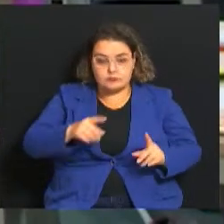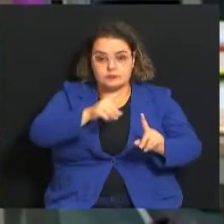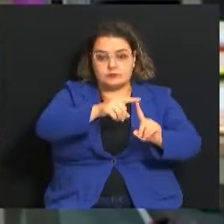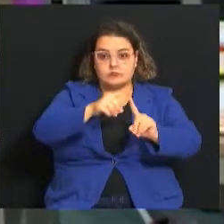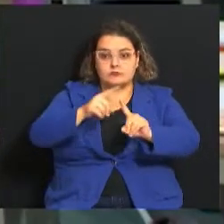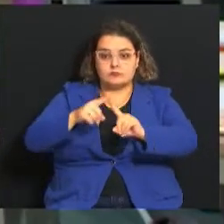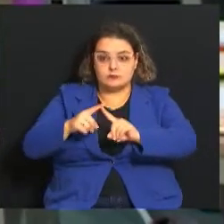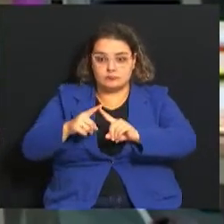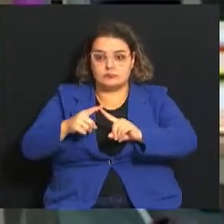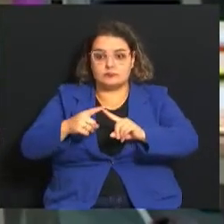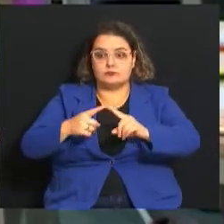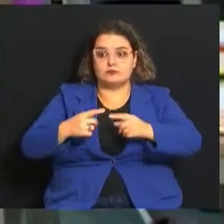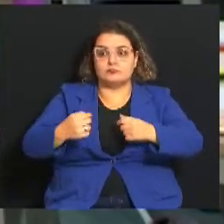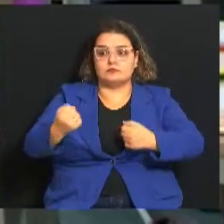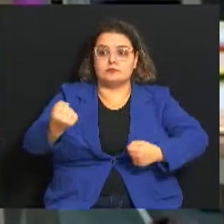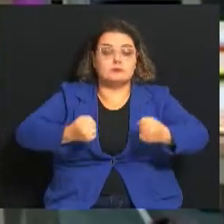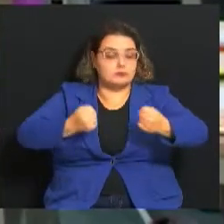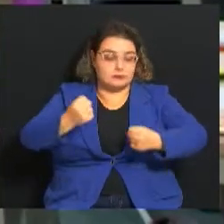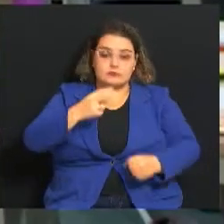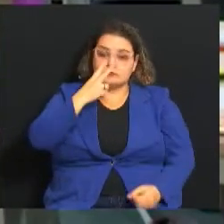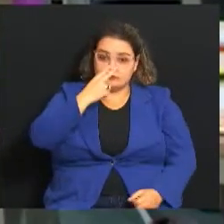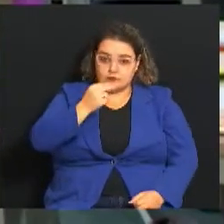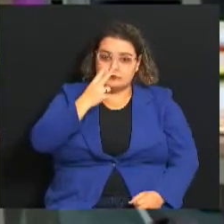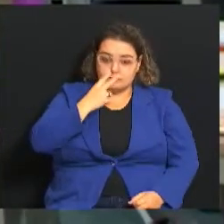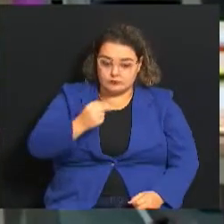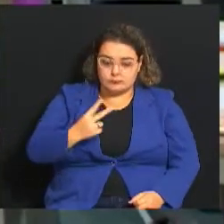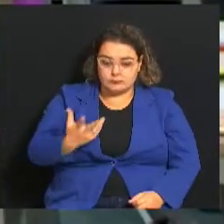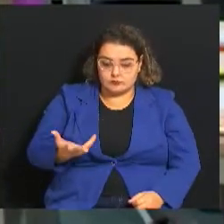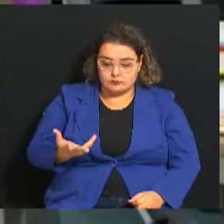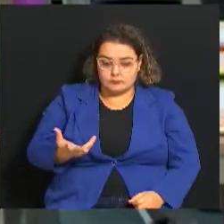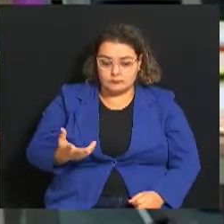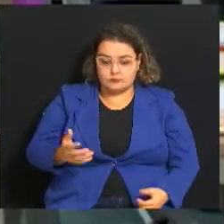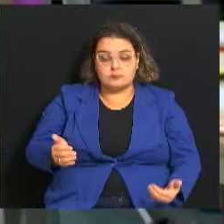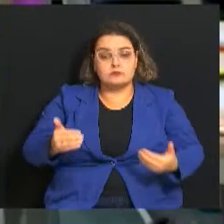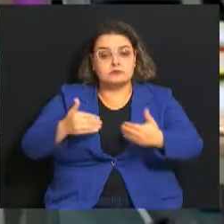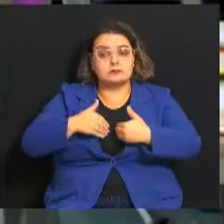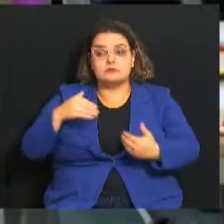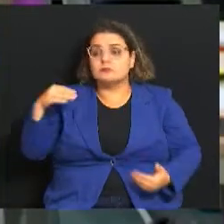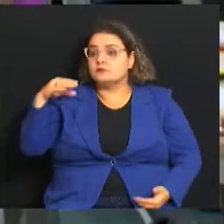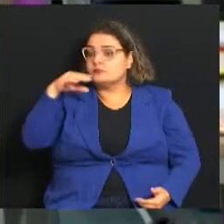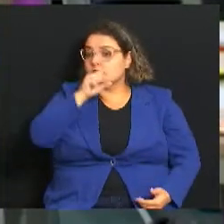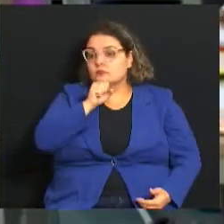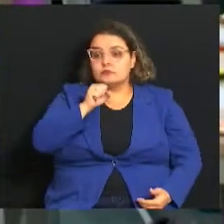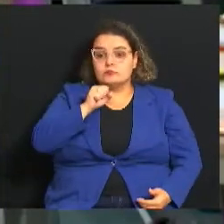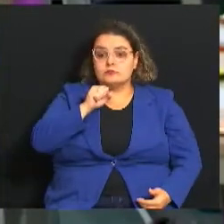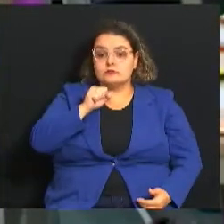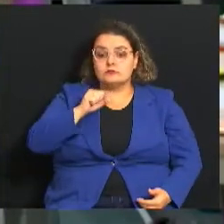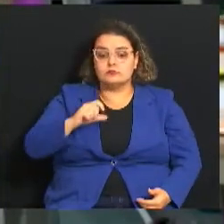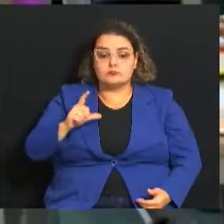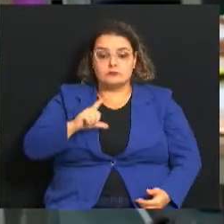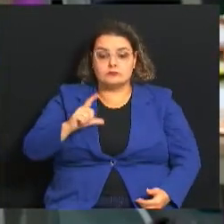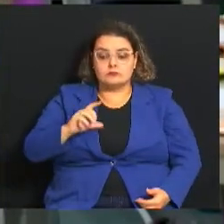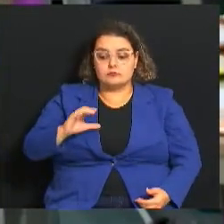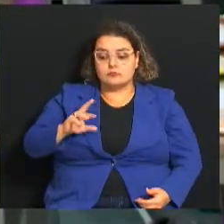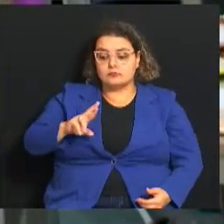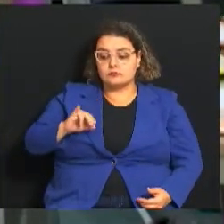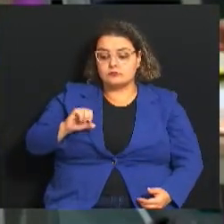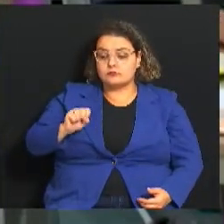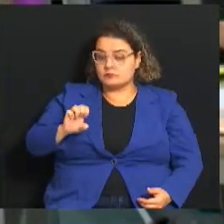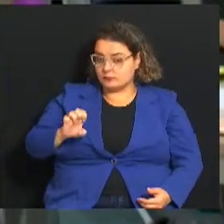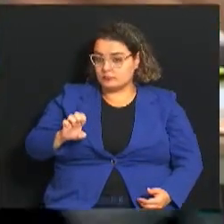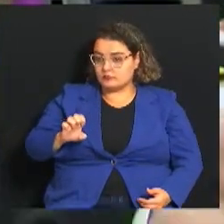transporte, porque o autista ele é muito rápido para ele poder ter uma crise. E, às vezes, a crise de